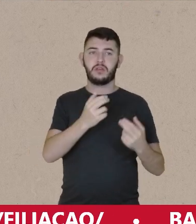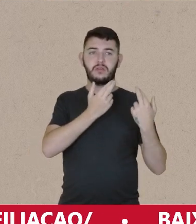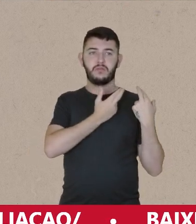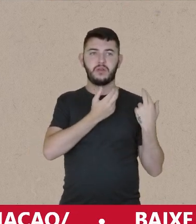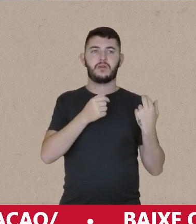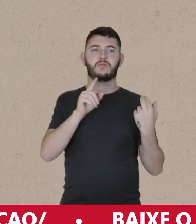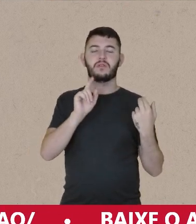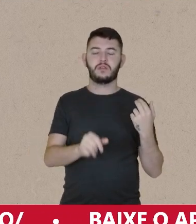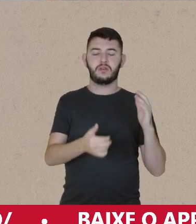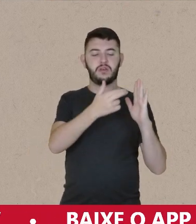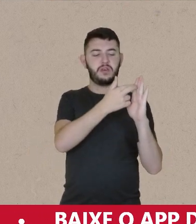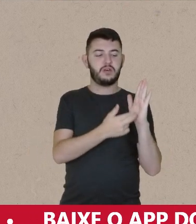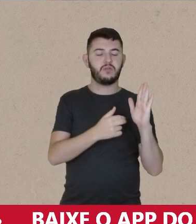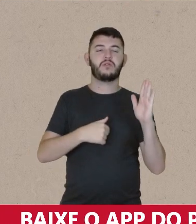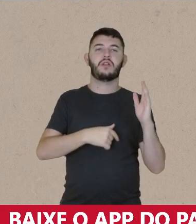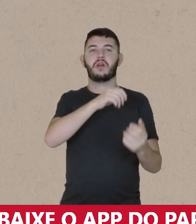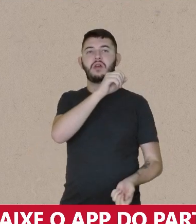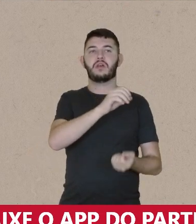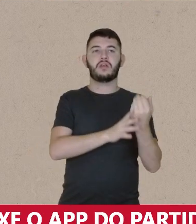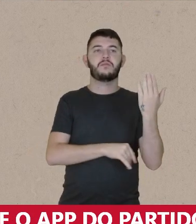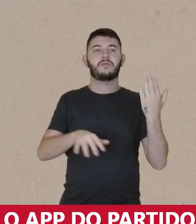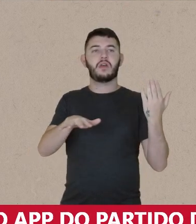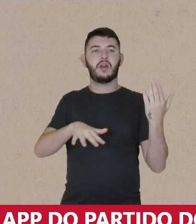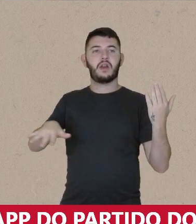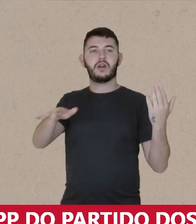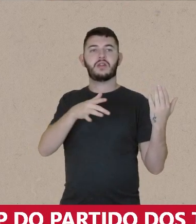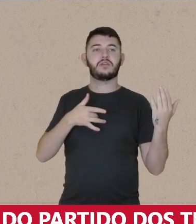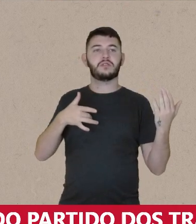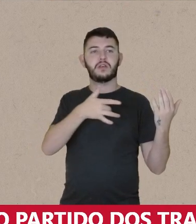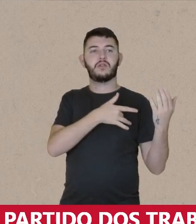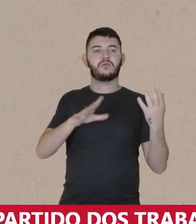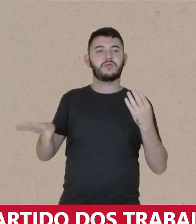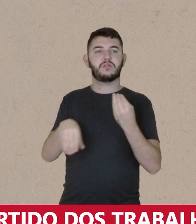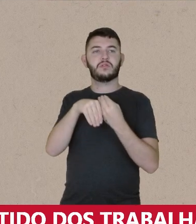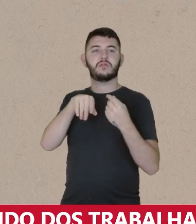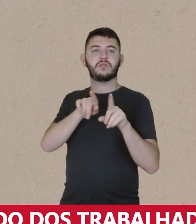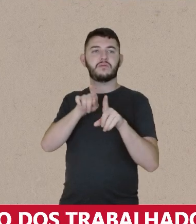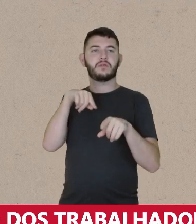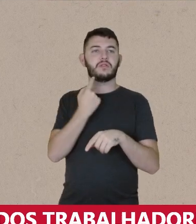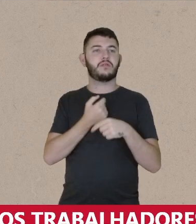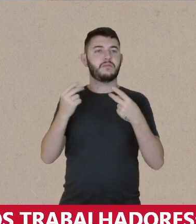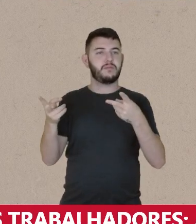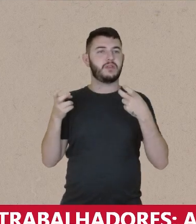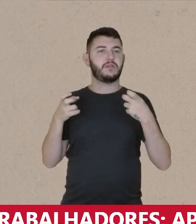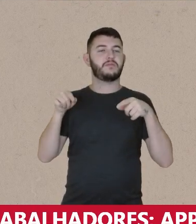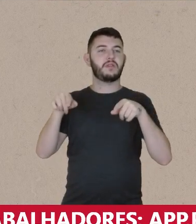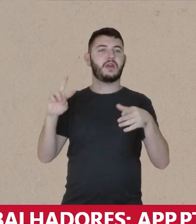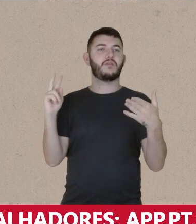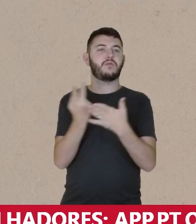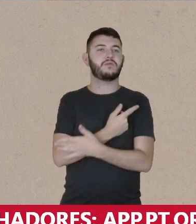responsabilidade de regular o setor suplementar. A gente está vendo o que está acontecendo aí, né, com os